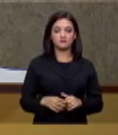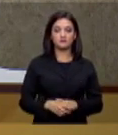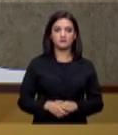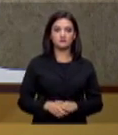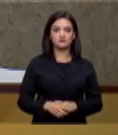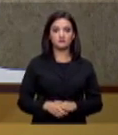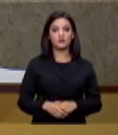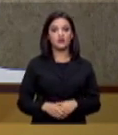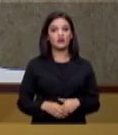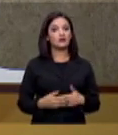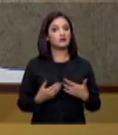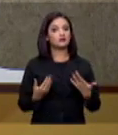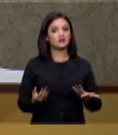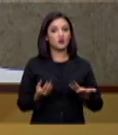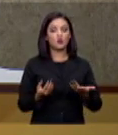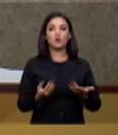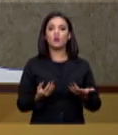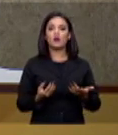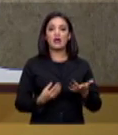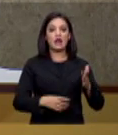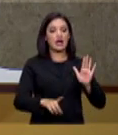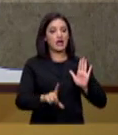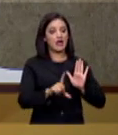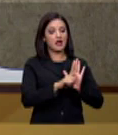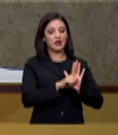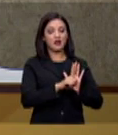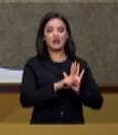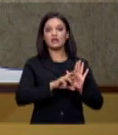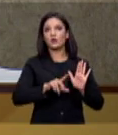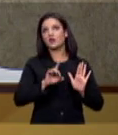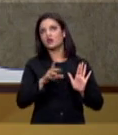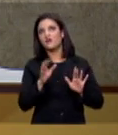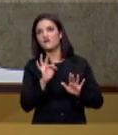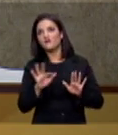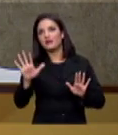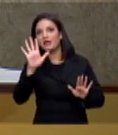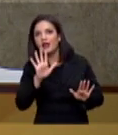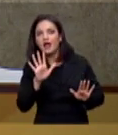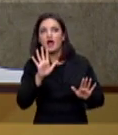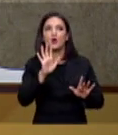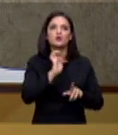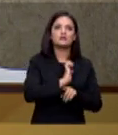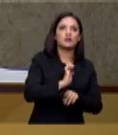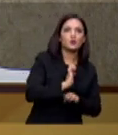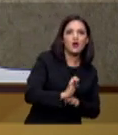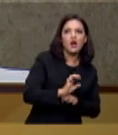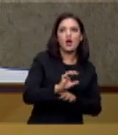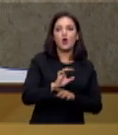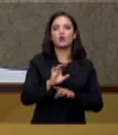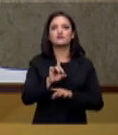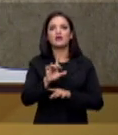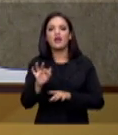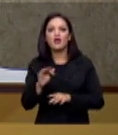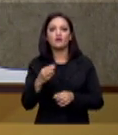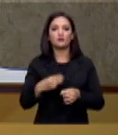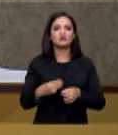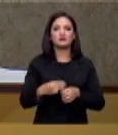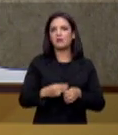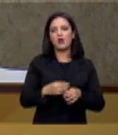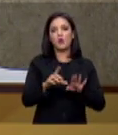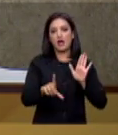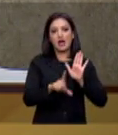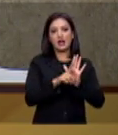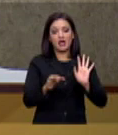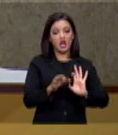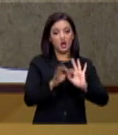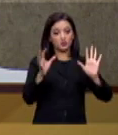forma, não basta que a lei seja ela federal, estadual, distrital, municipal, autorize a contratação de